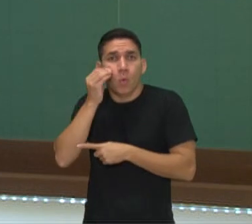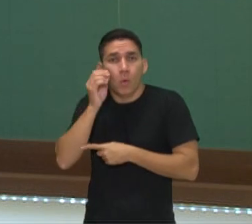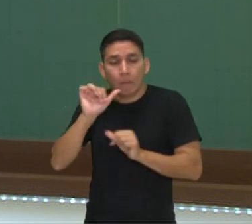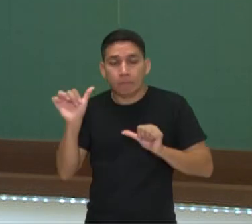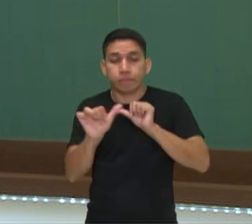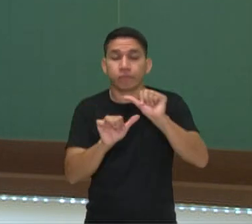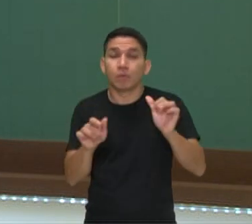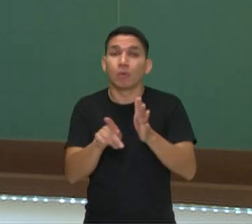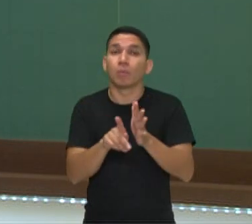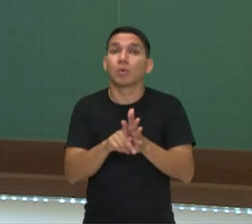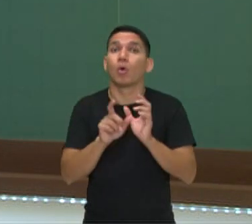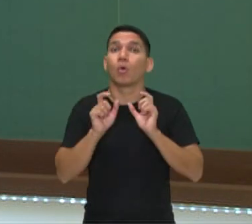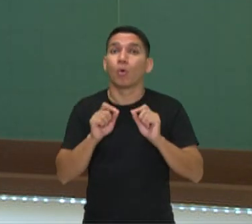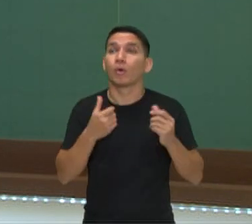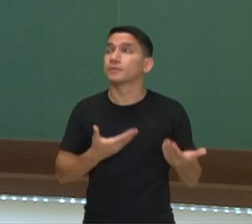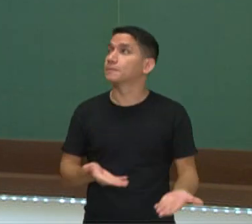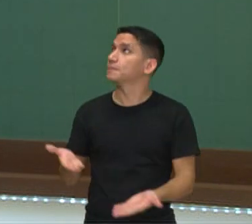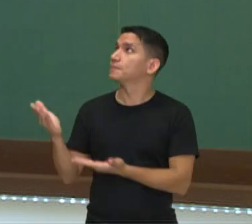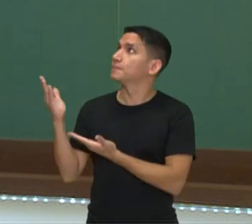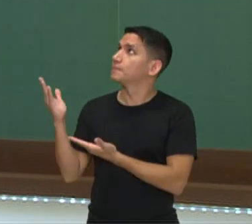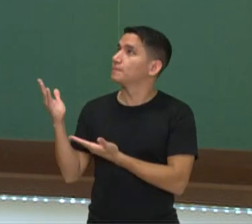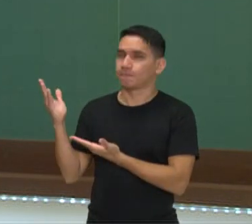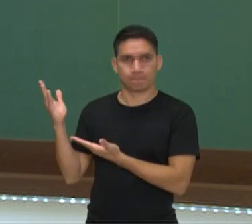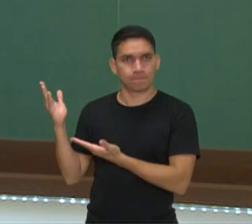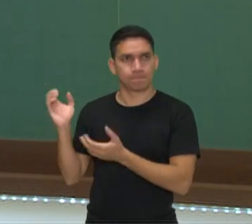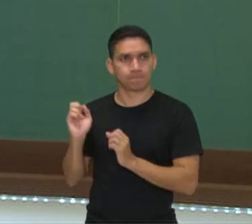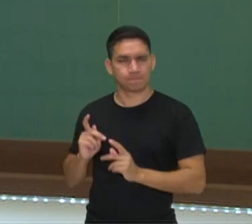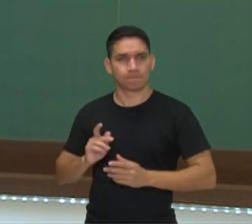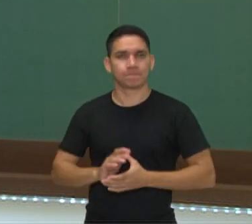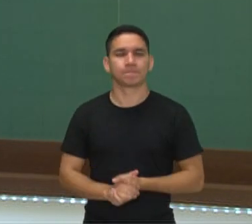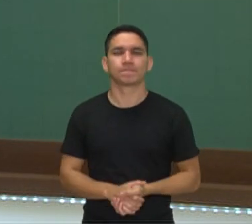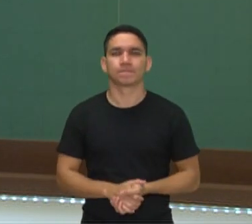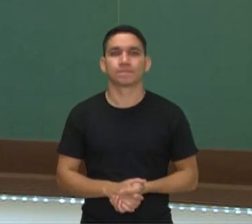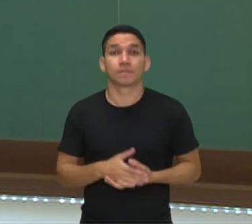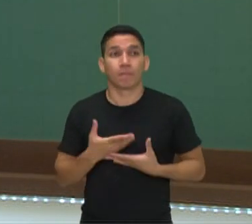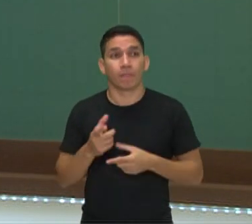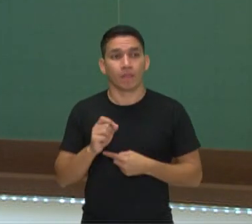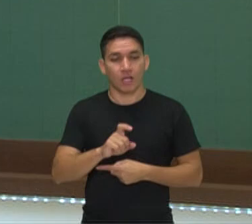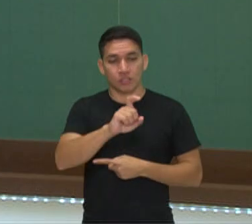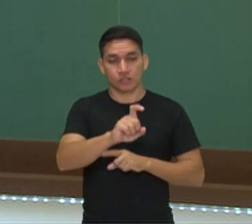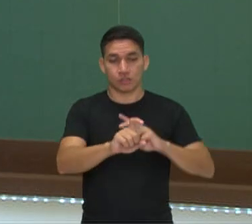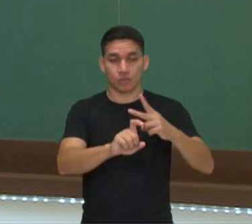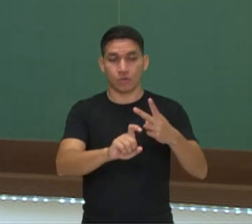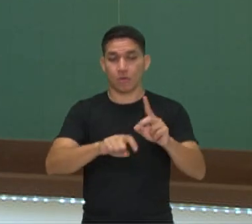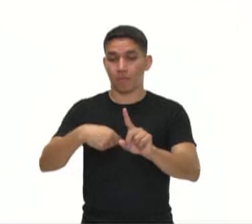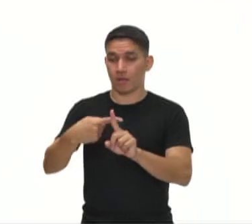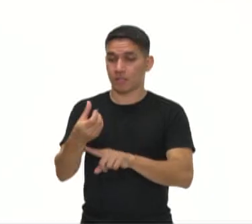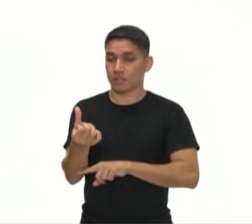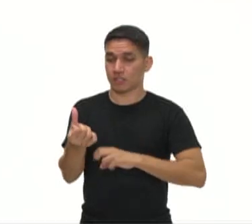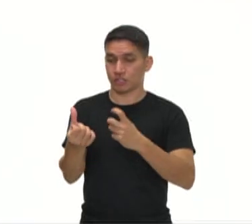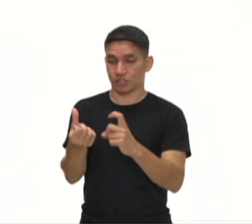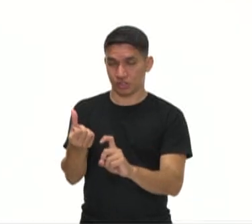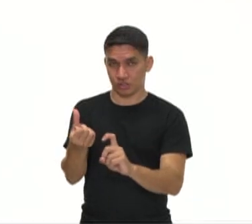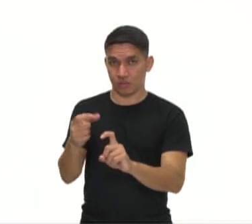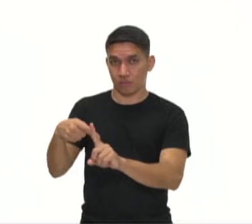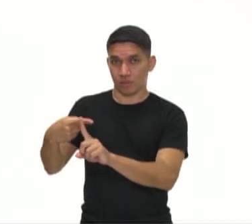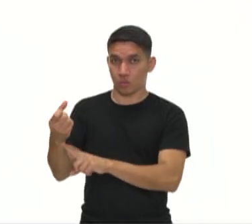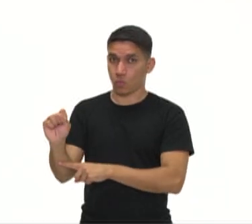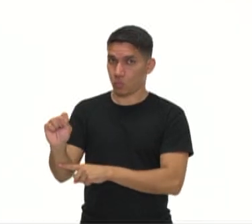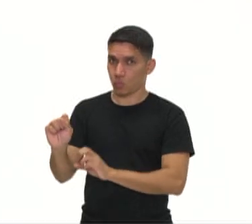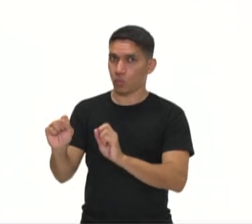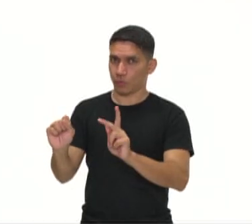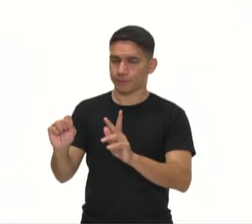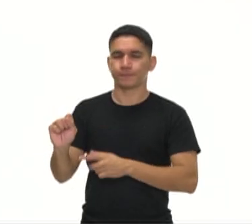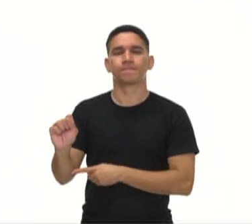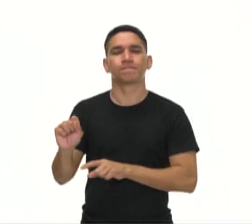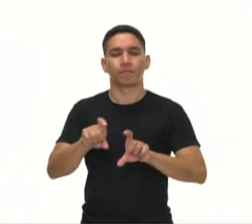transformar ela nesse trinômio, tá bom? Então, olha aqui, ó, eu tenho x² mais 6x mais 8,